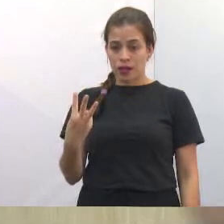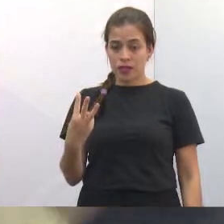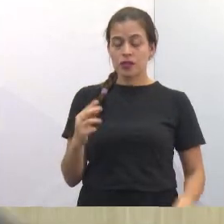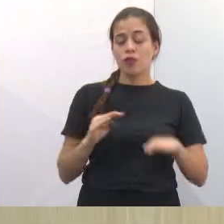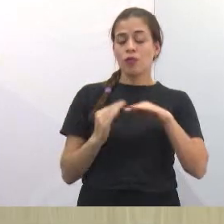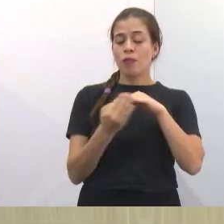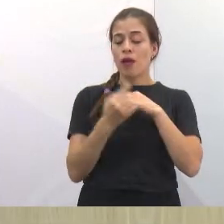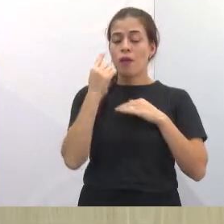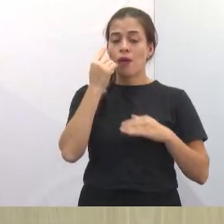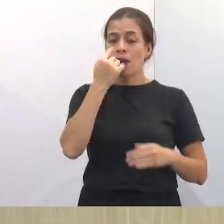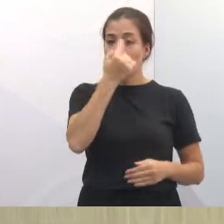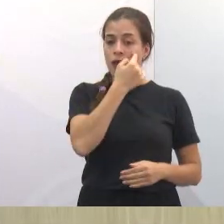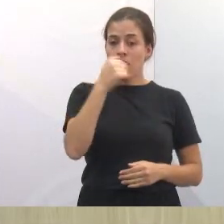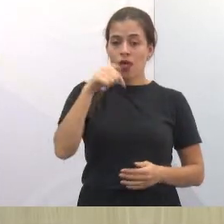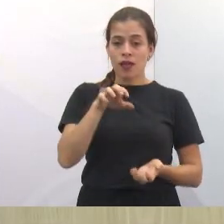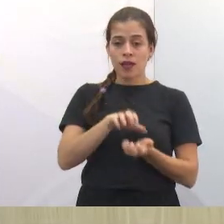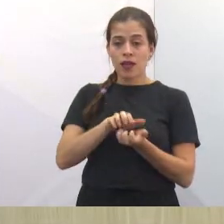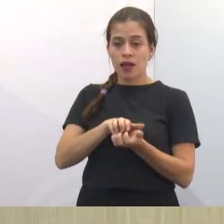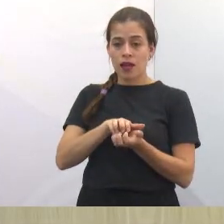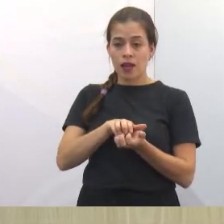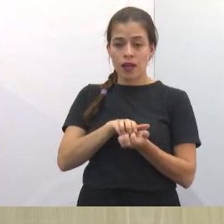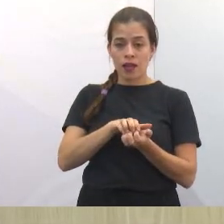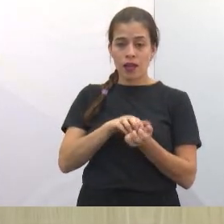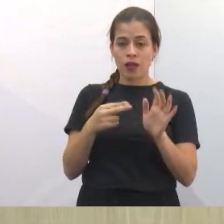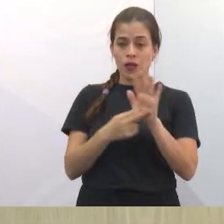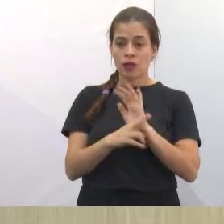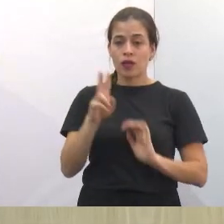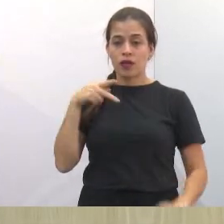município. Autoria, vereador Roninha.